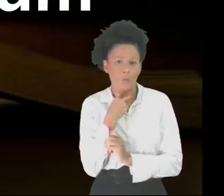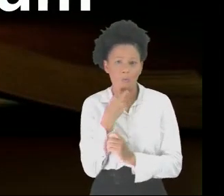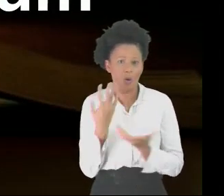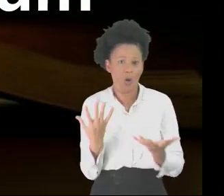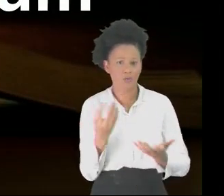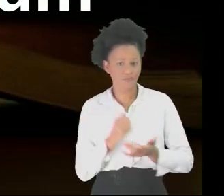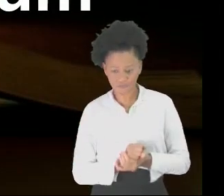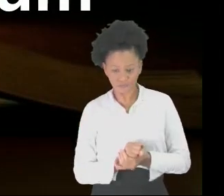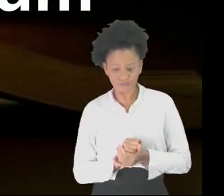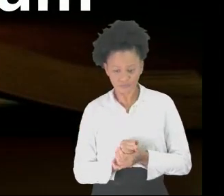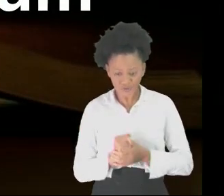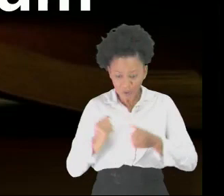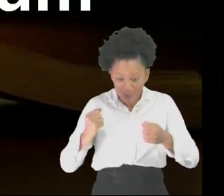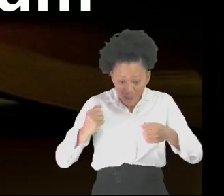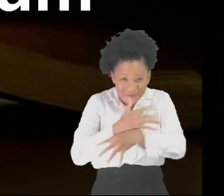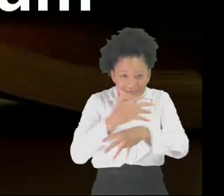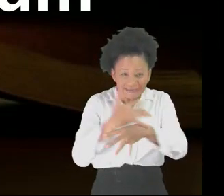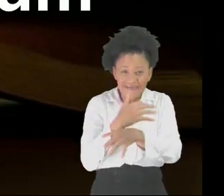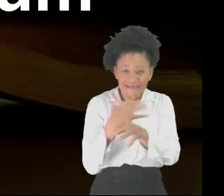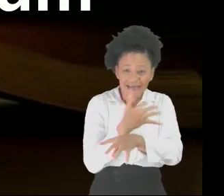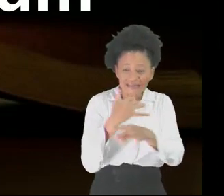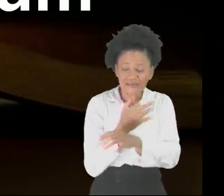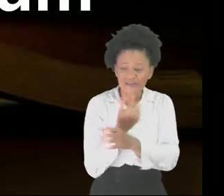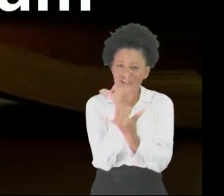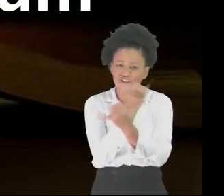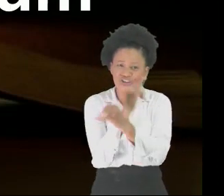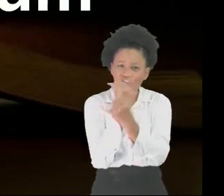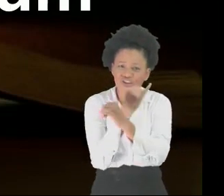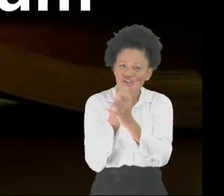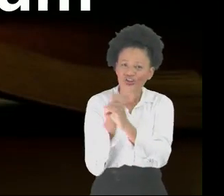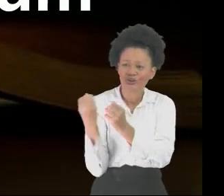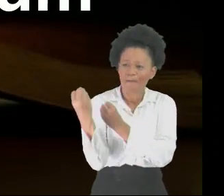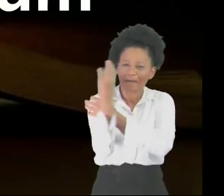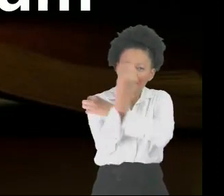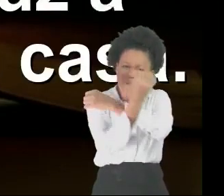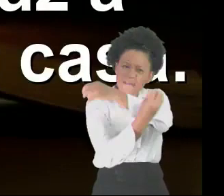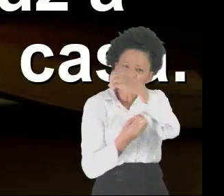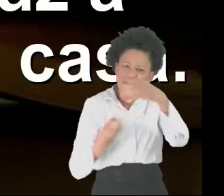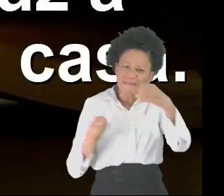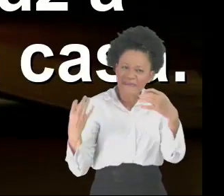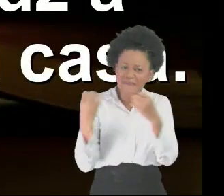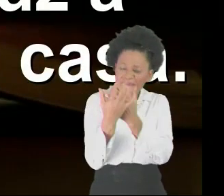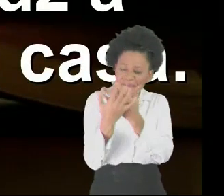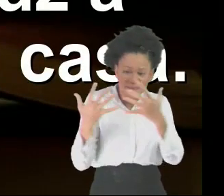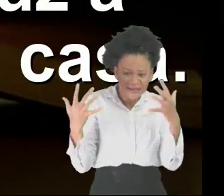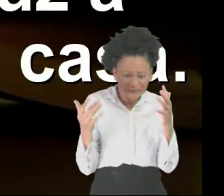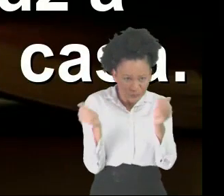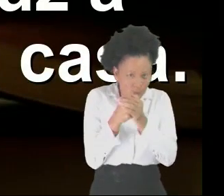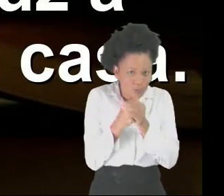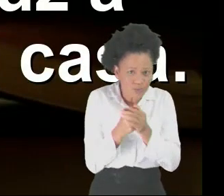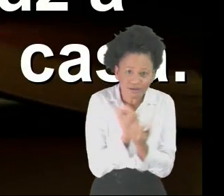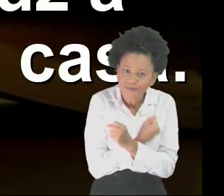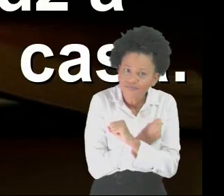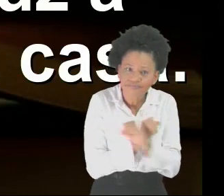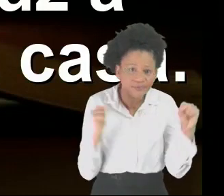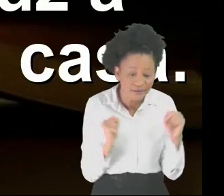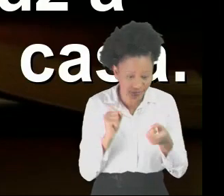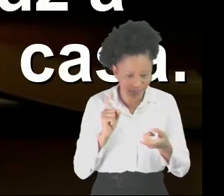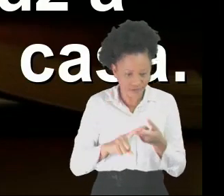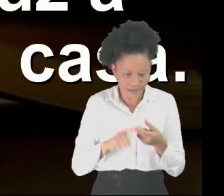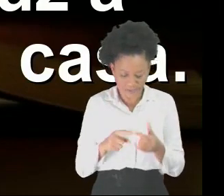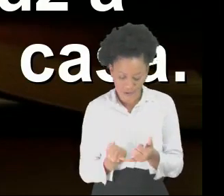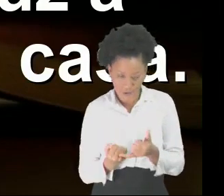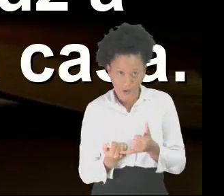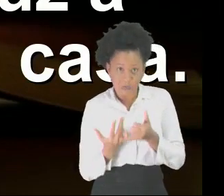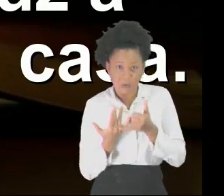esconder uma cidade edificada sobre um monte. Nem se acende a candeia e